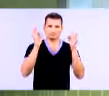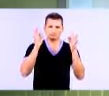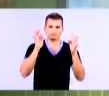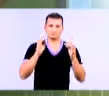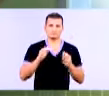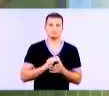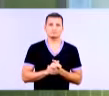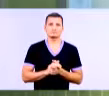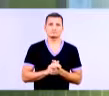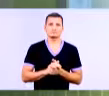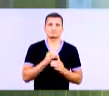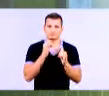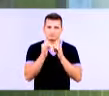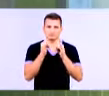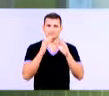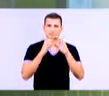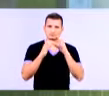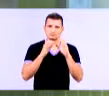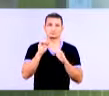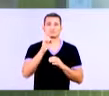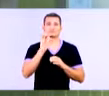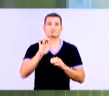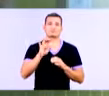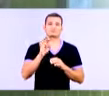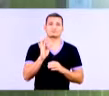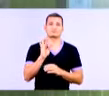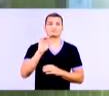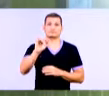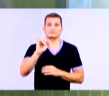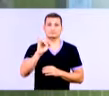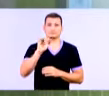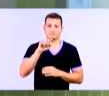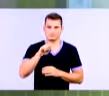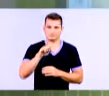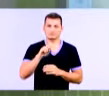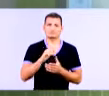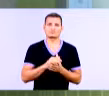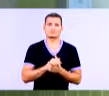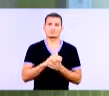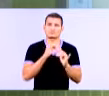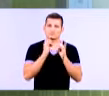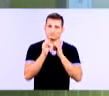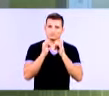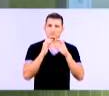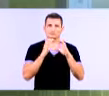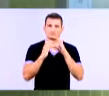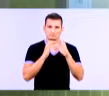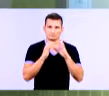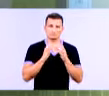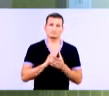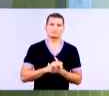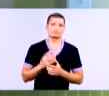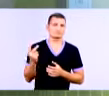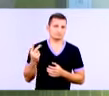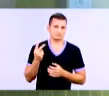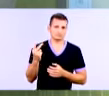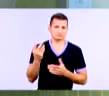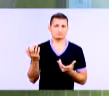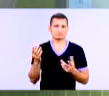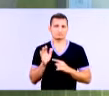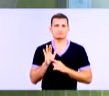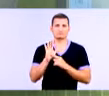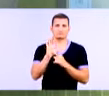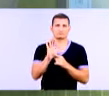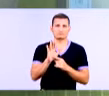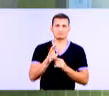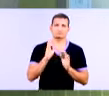e comunicações, não é só TI, é TI-C, né? Informações e comunicações. E nós estamos aí, gente, para ajudar.